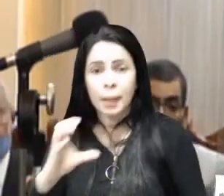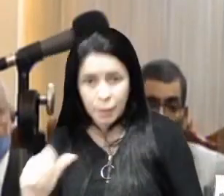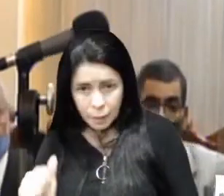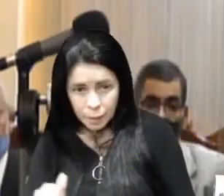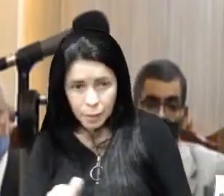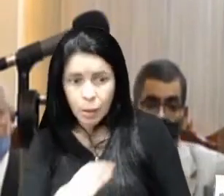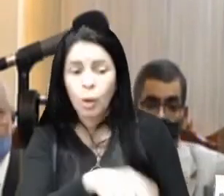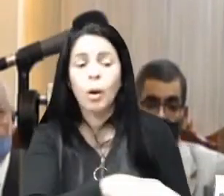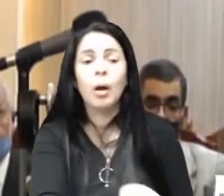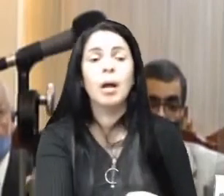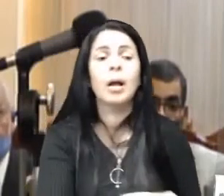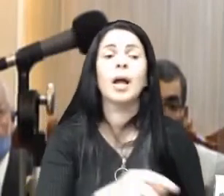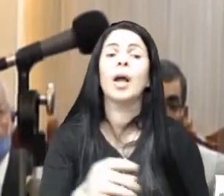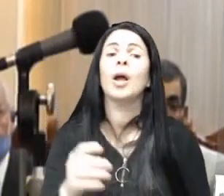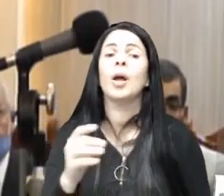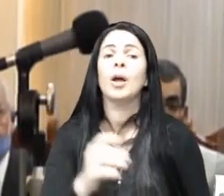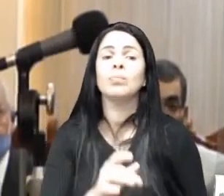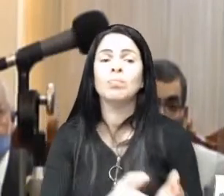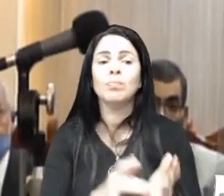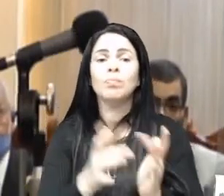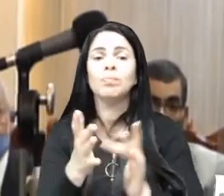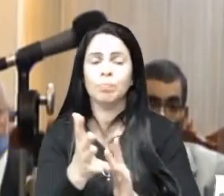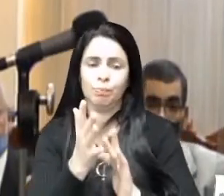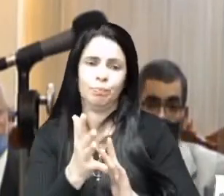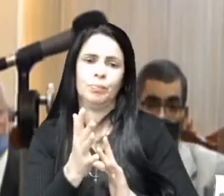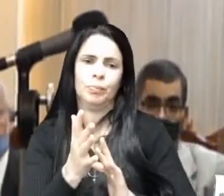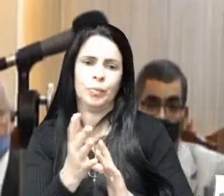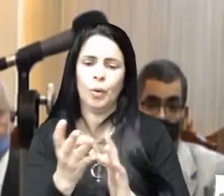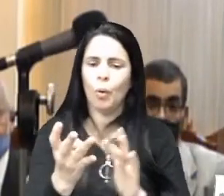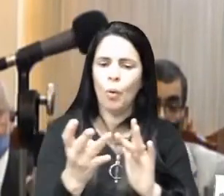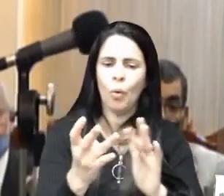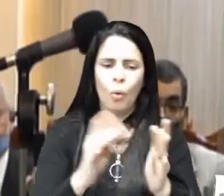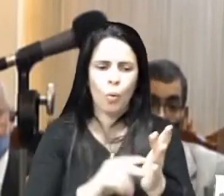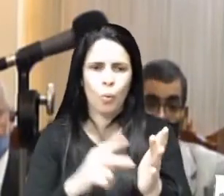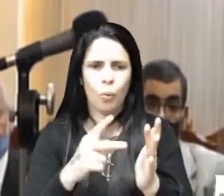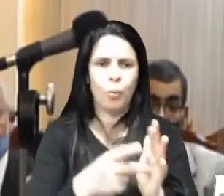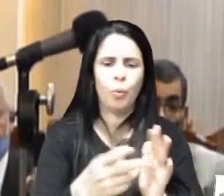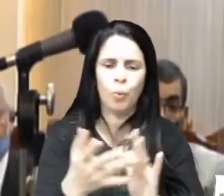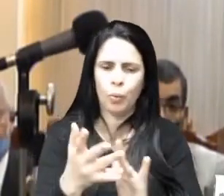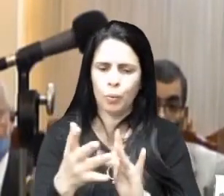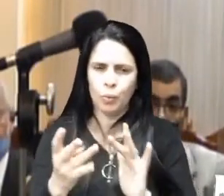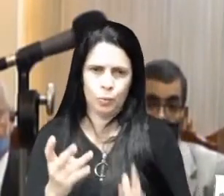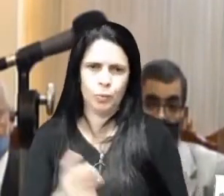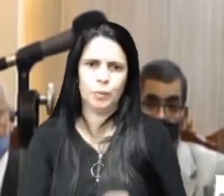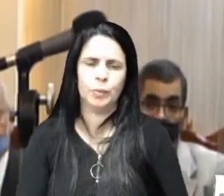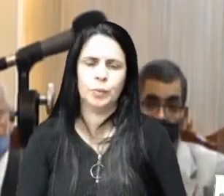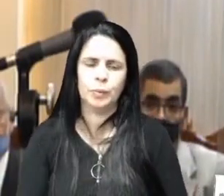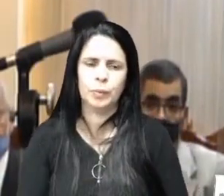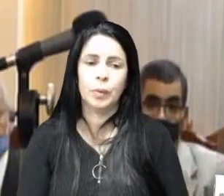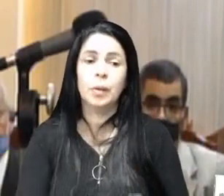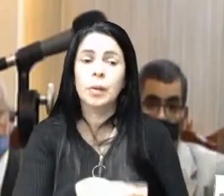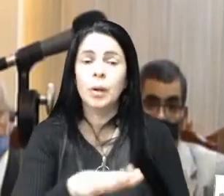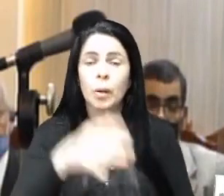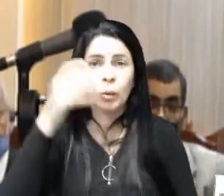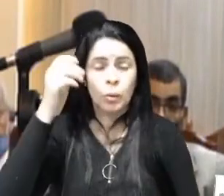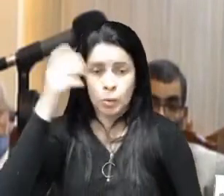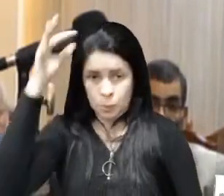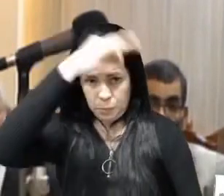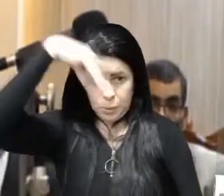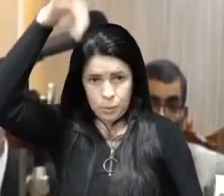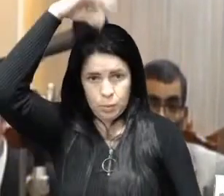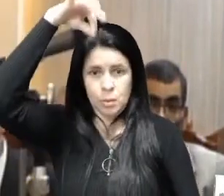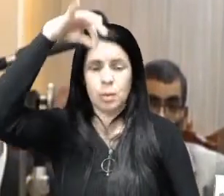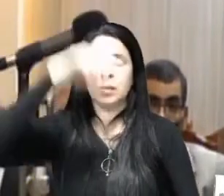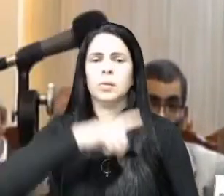Aleluia! Aleluia! Então o Espírito Santo tem essa missão de despertar a igreja. Paulo